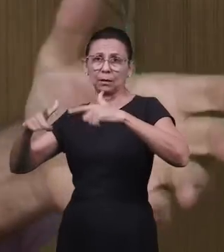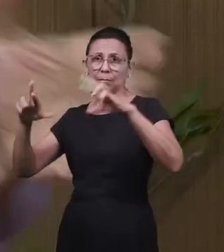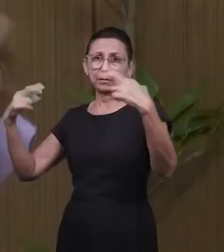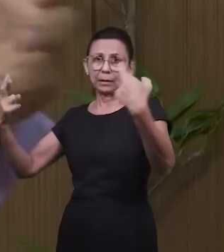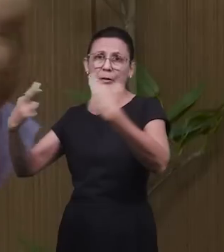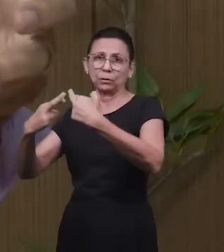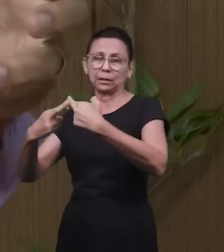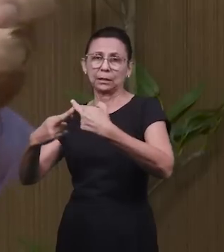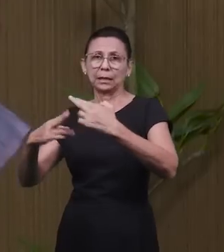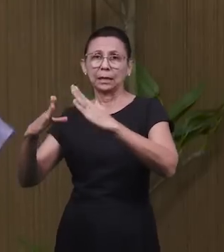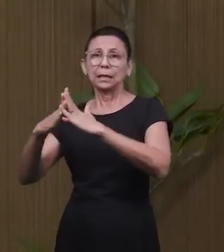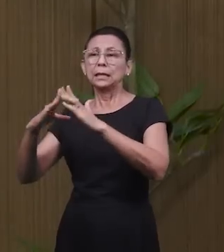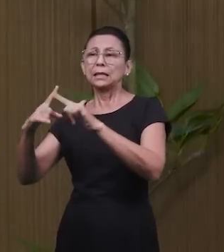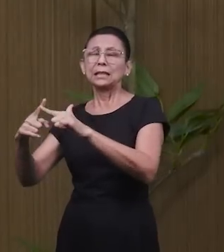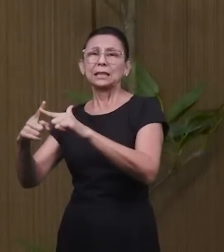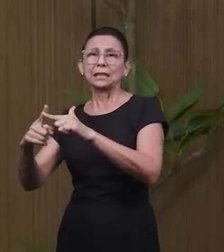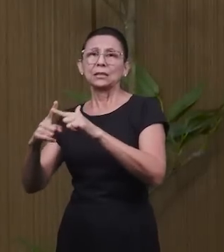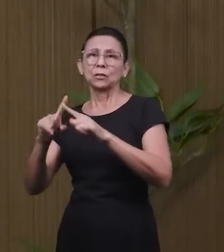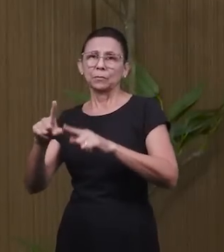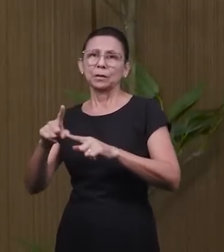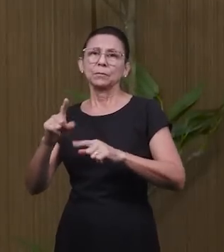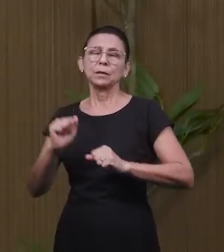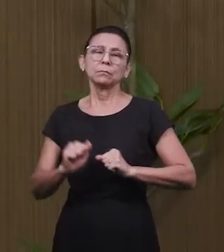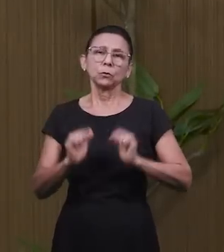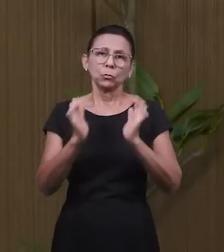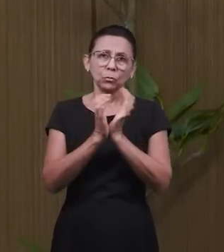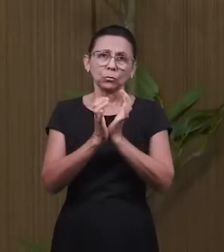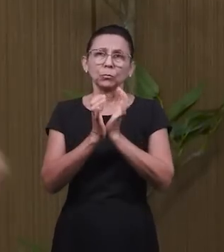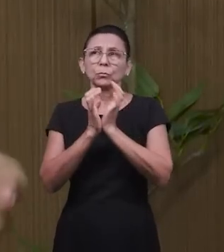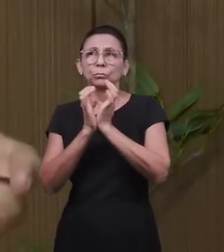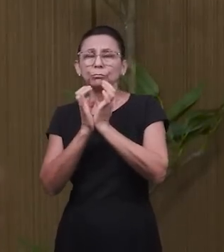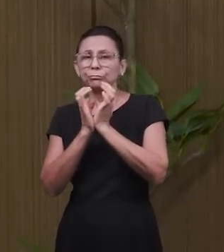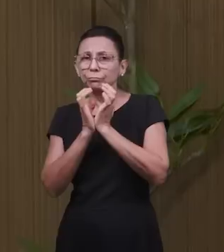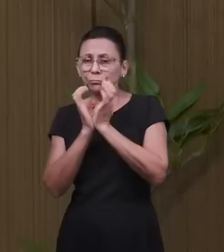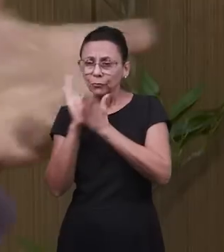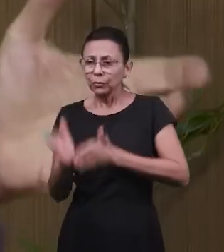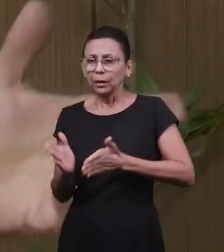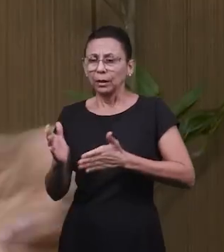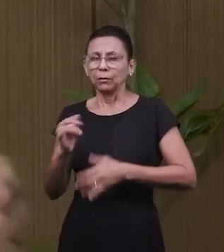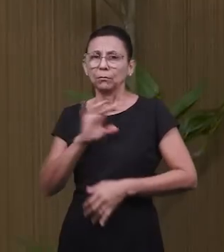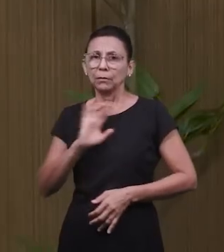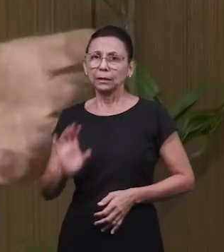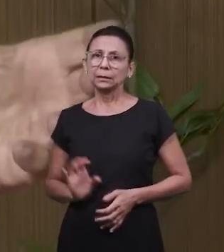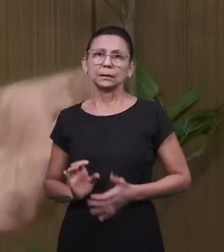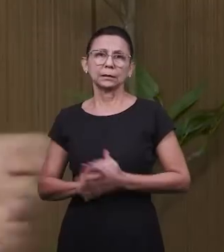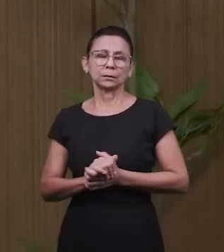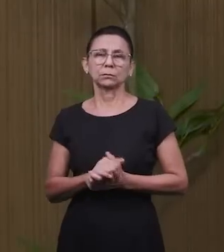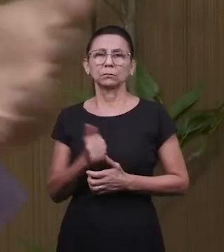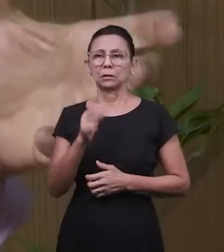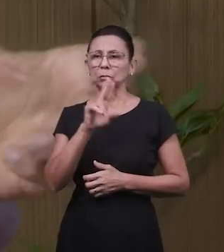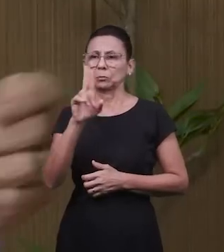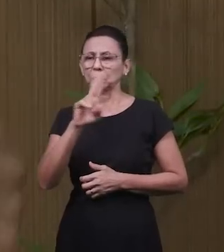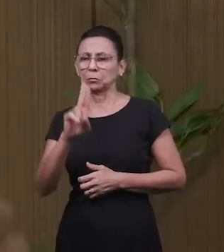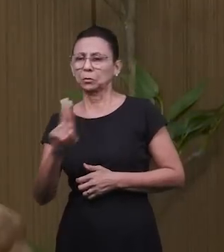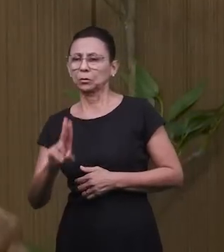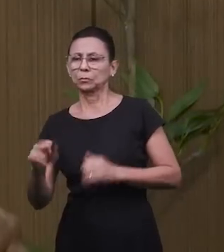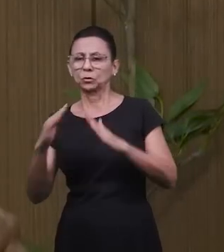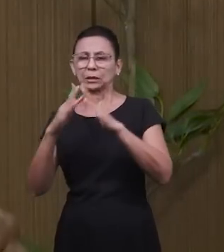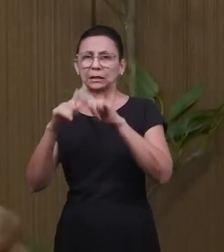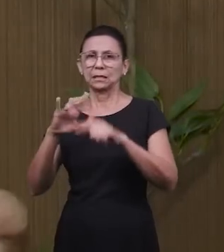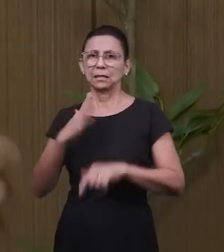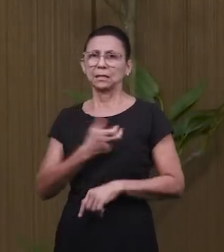um templo. Igreja mesmo são os salvos, a igreja de Cristo. É a igreja dos salvos, não é a denominação, é a igreja dos